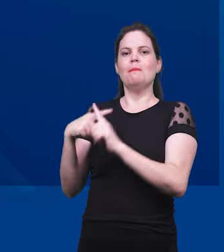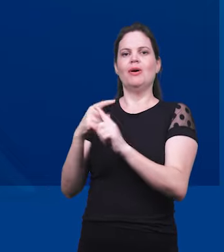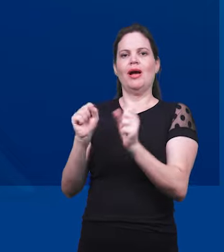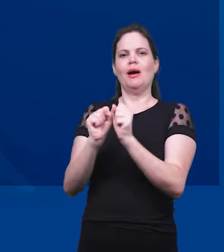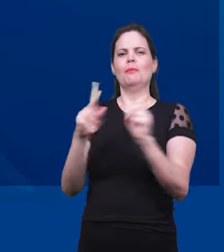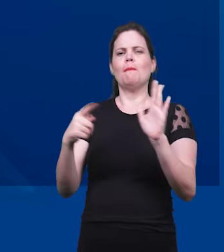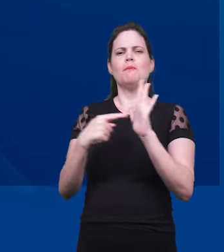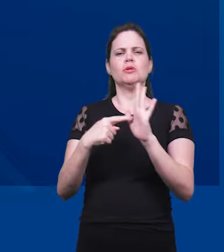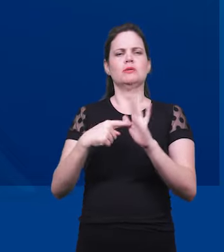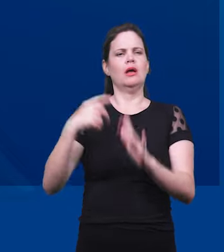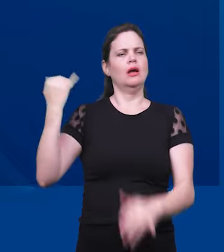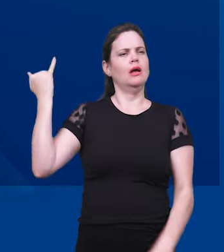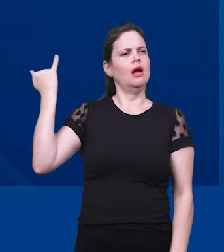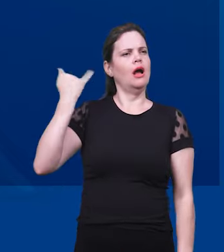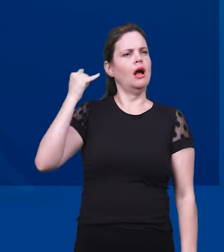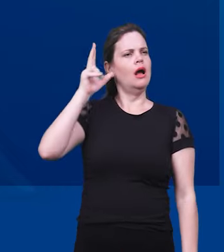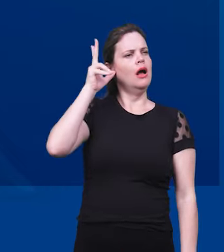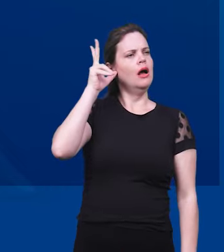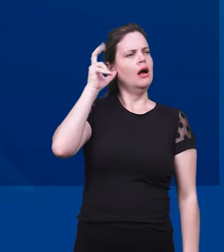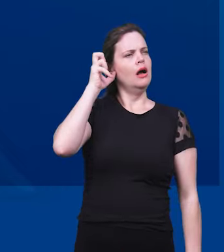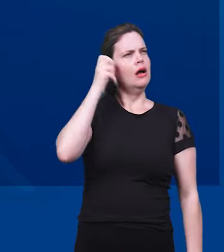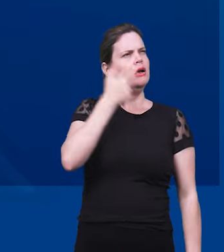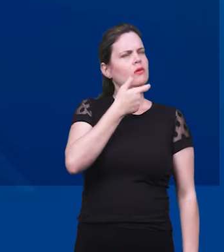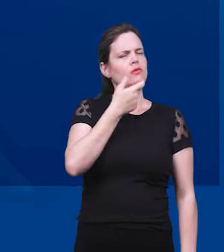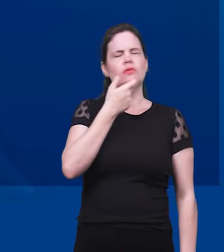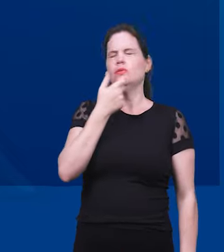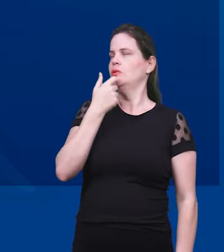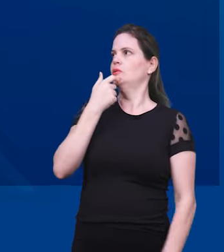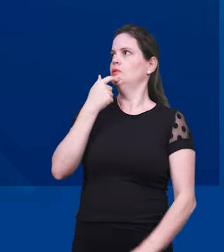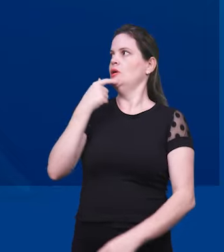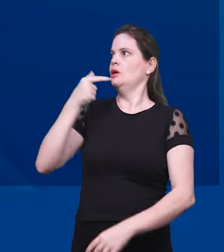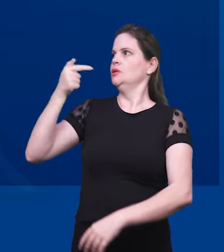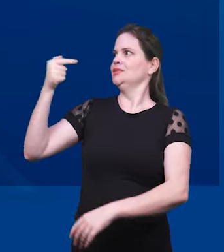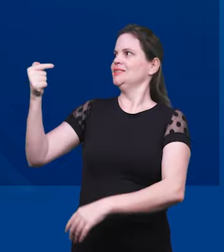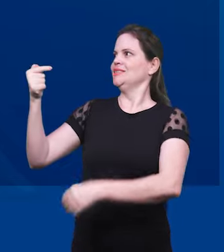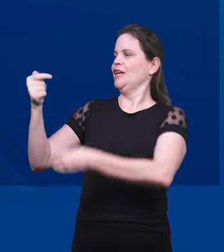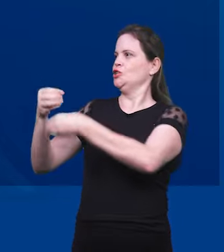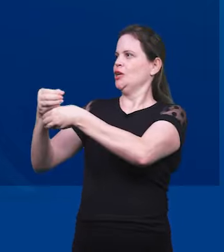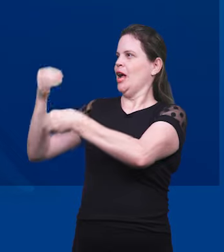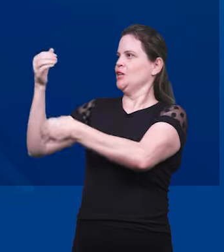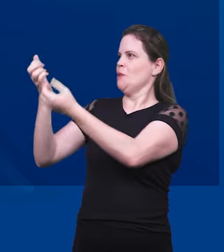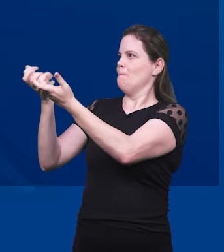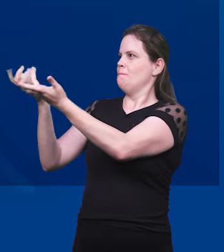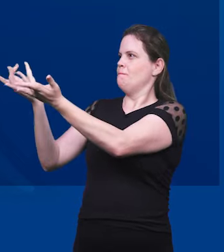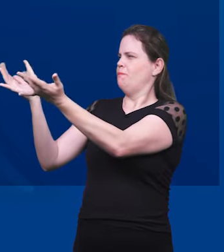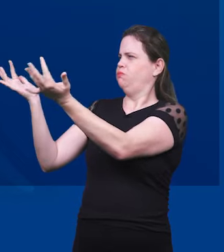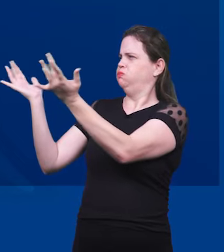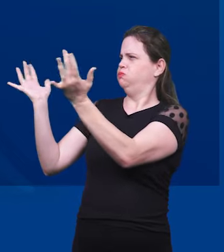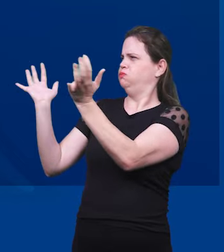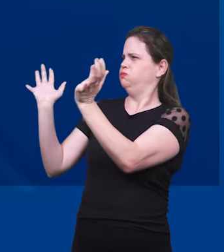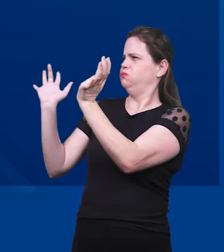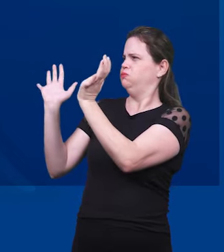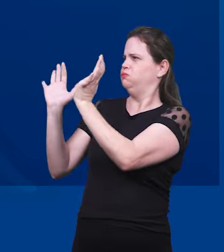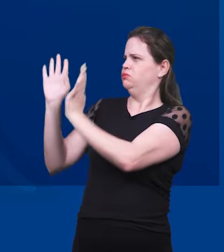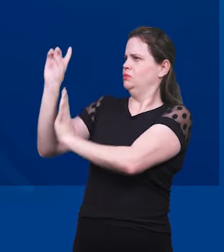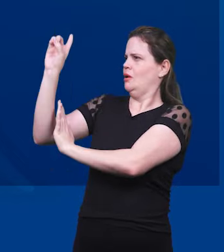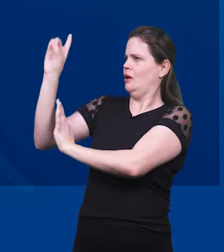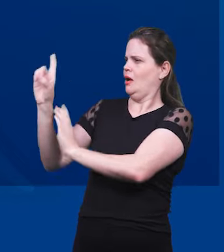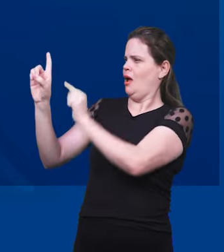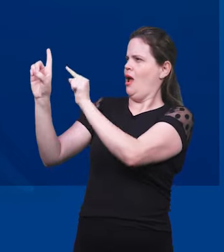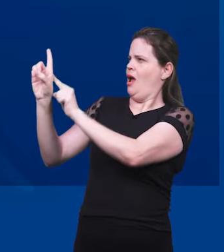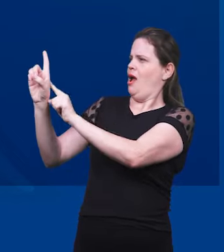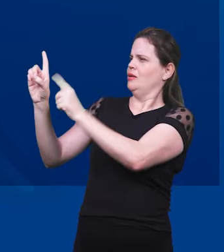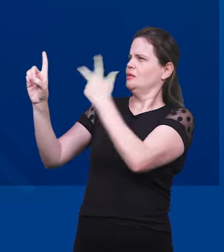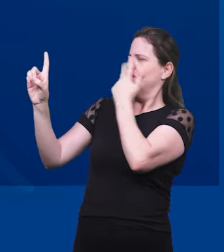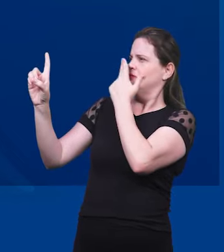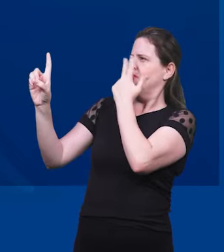quem falava comigo, e virando-me vi sete catiçais de ouro. E no meio dos sete catiçais, um semelhante ao Filho